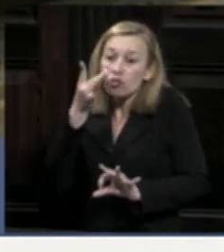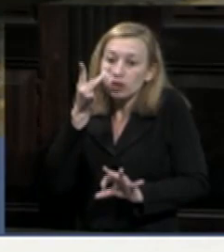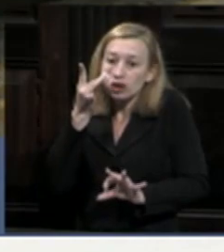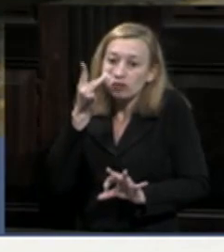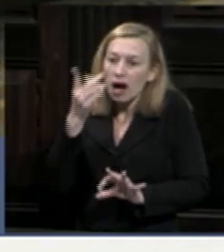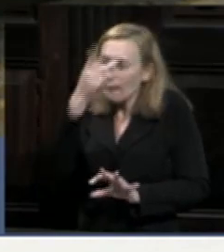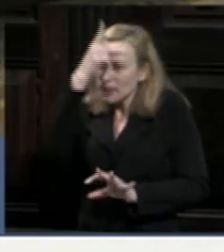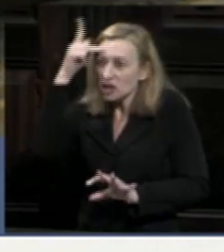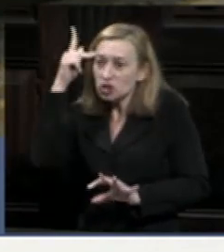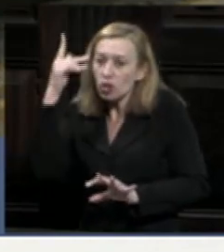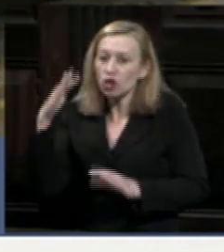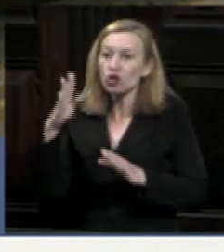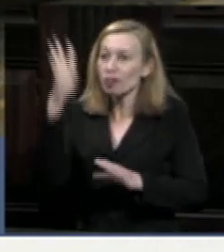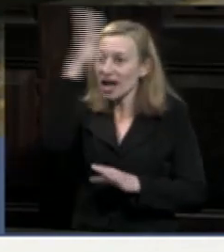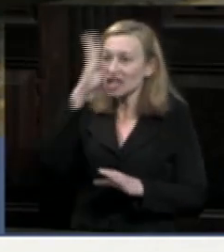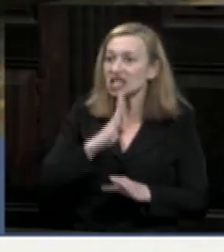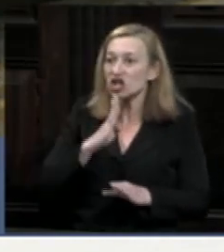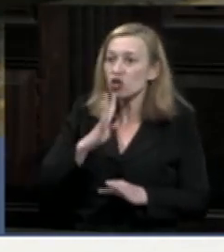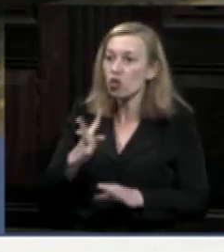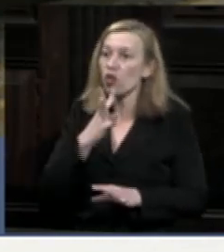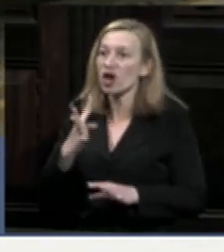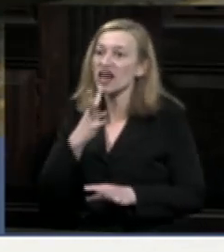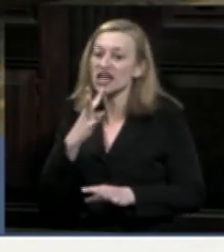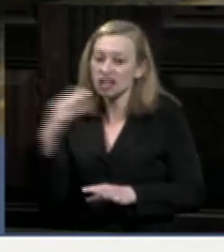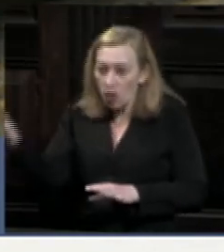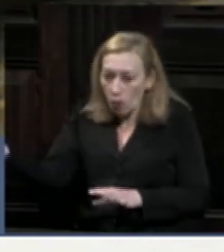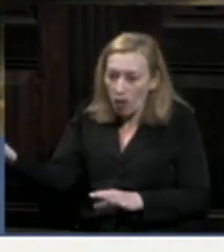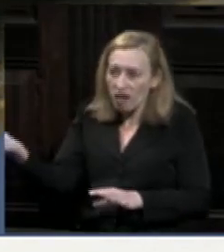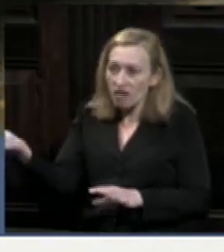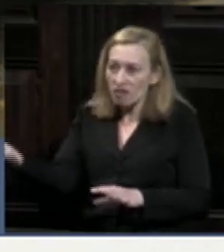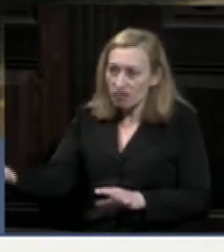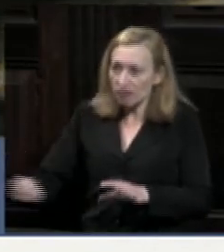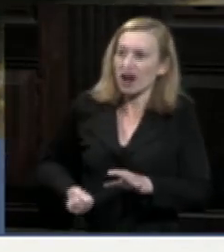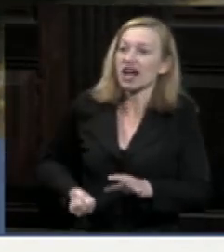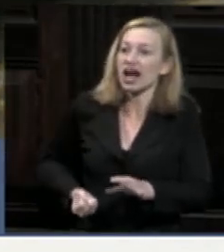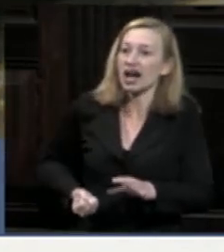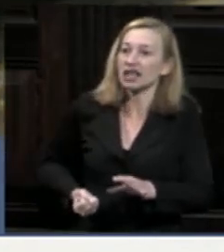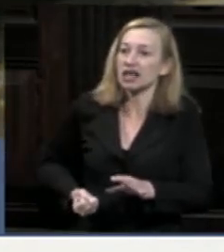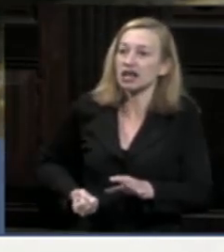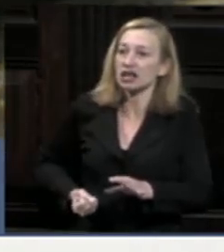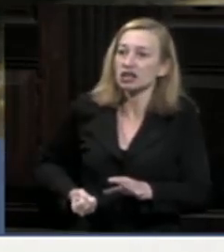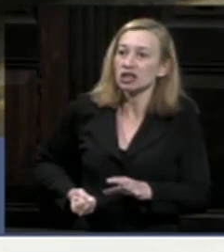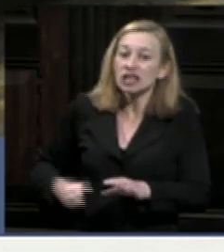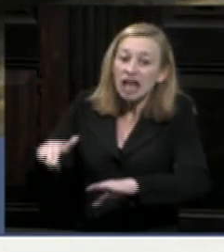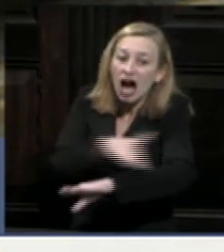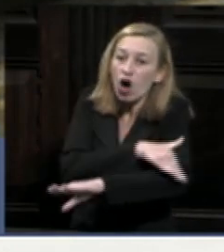conhece levar uma facada em plena avenida